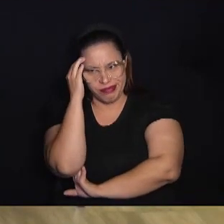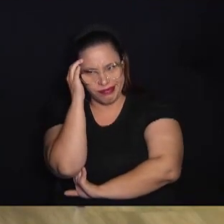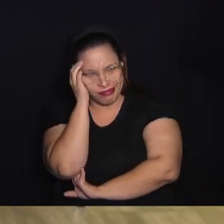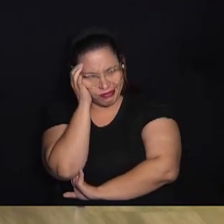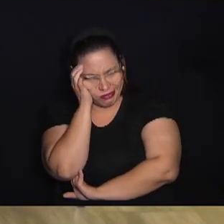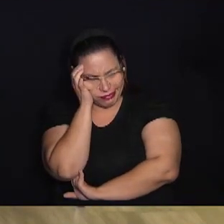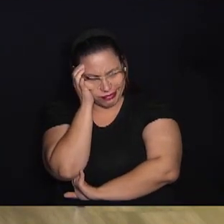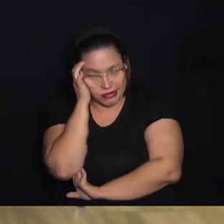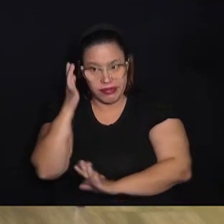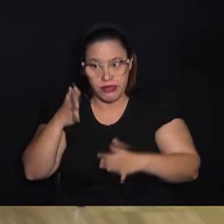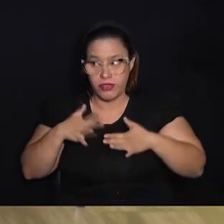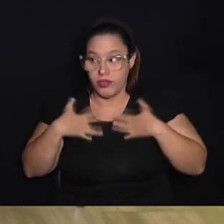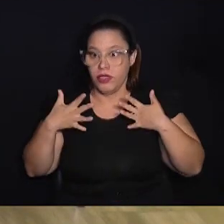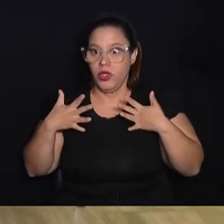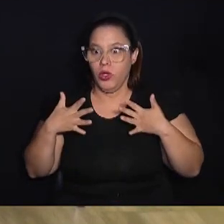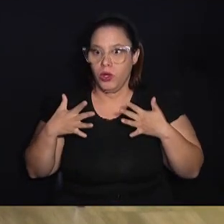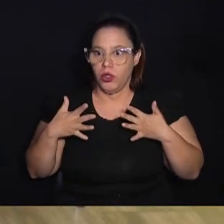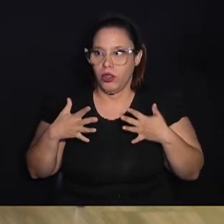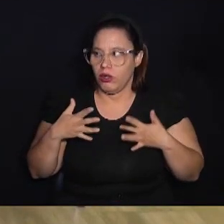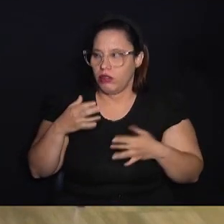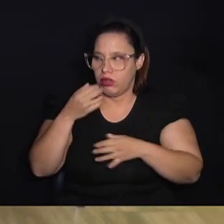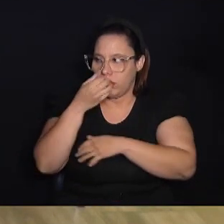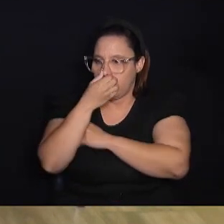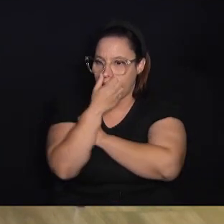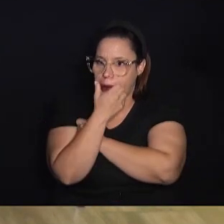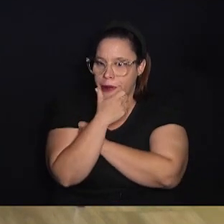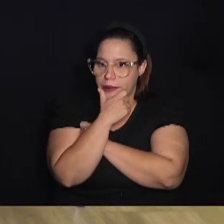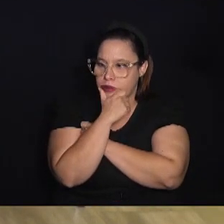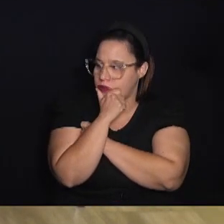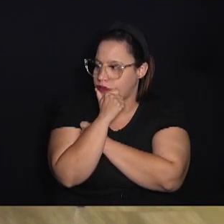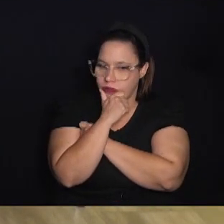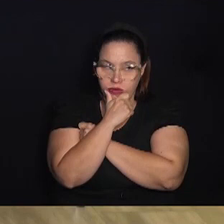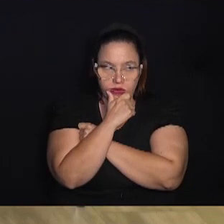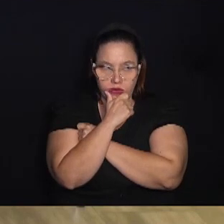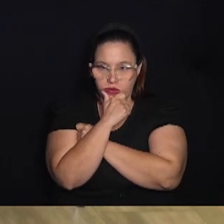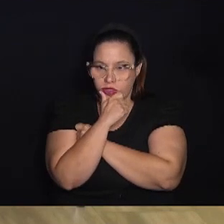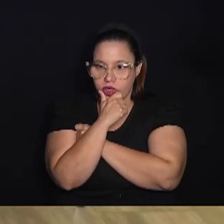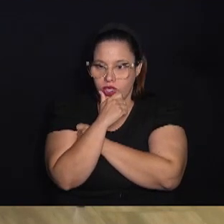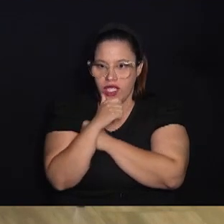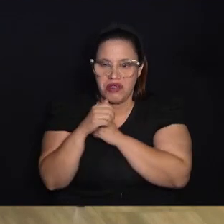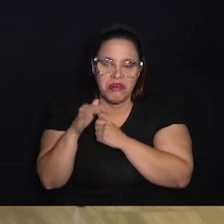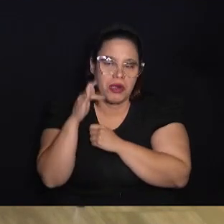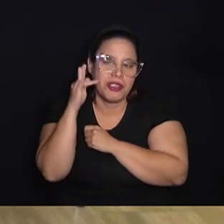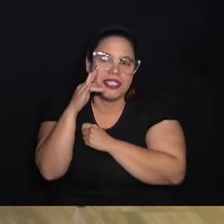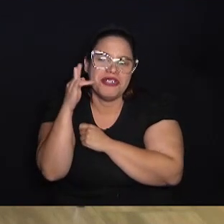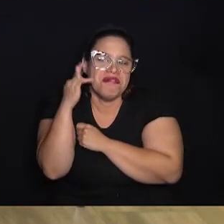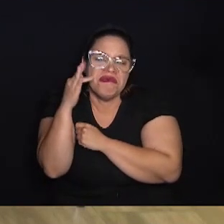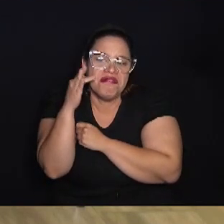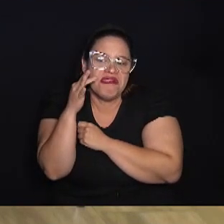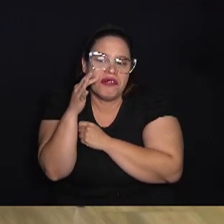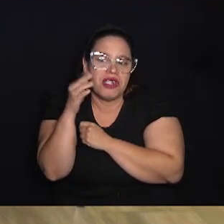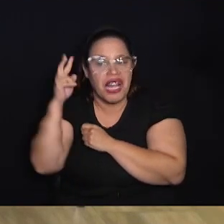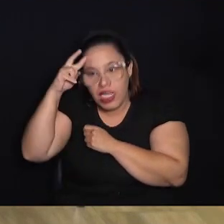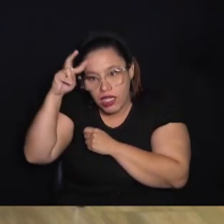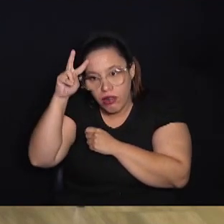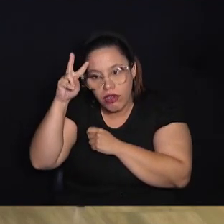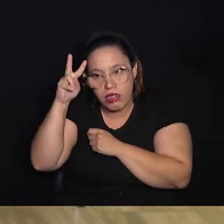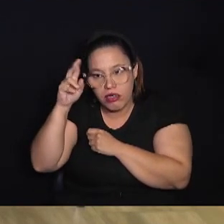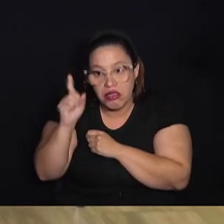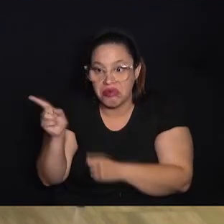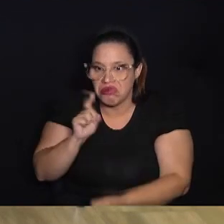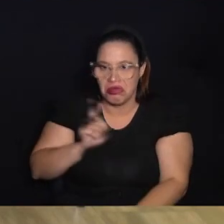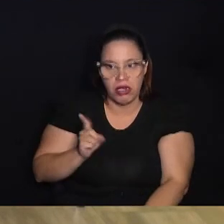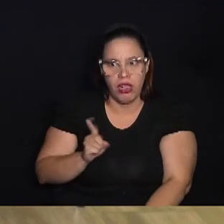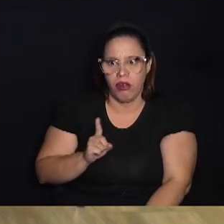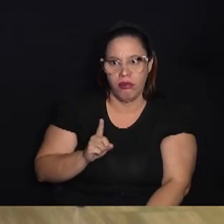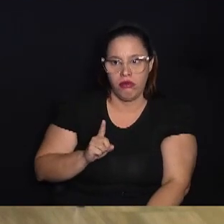a gente ficar assustado com essas coisas que interess que é um dado interessante a gente não dá para florear a história a história ela tem a gente pode a gente